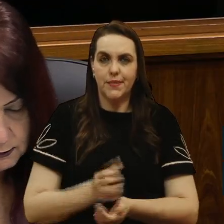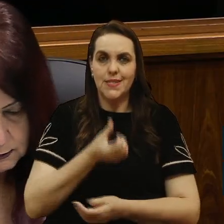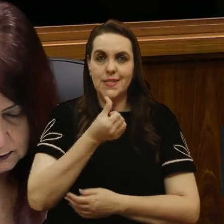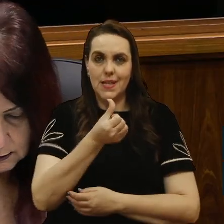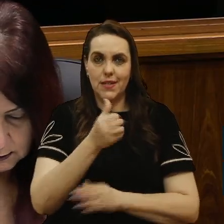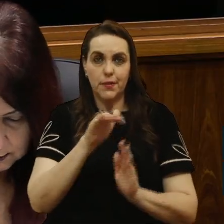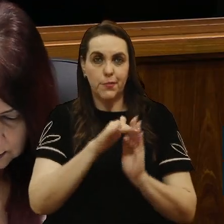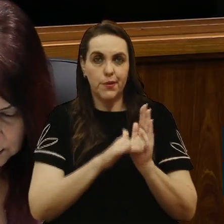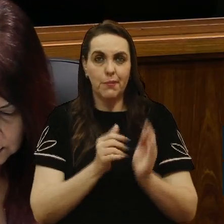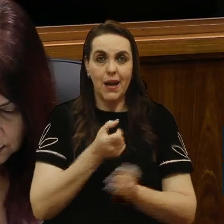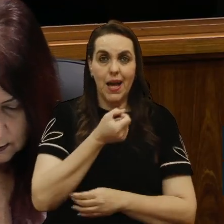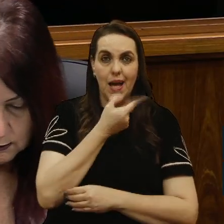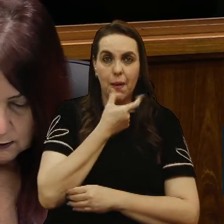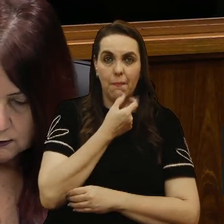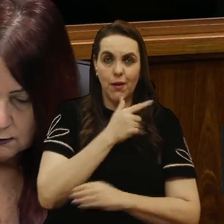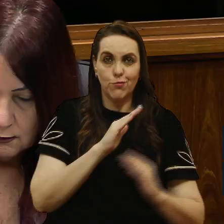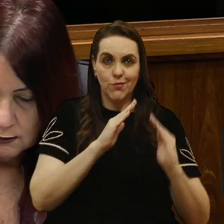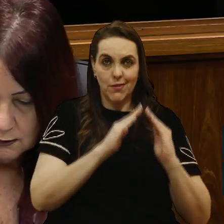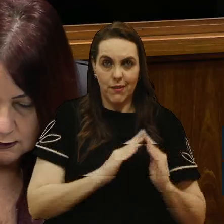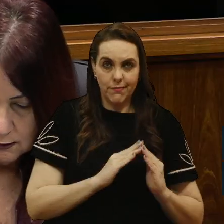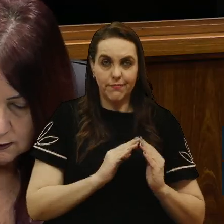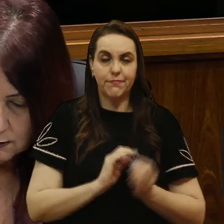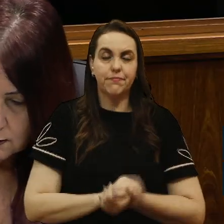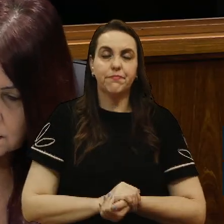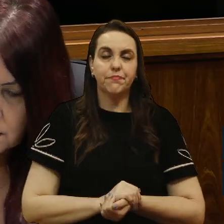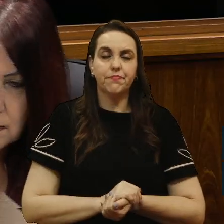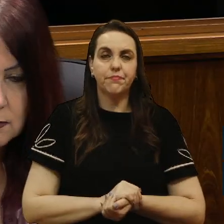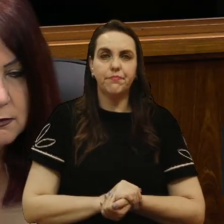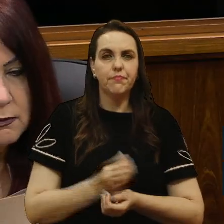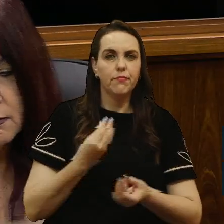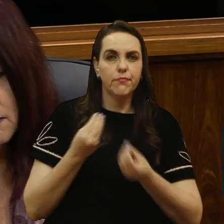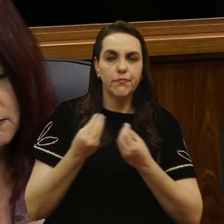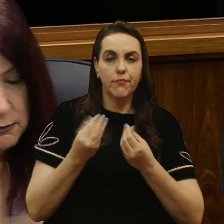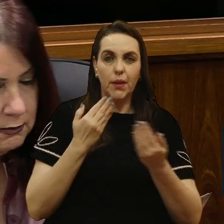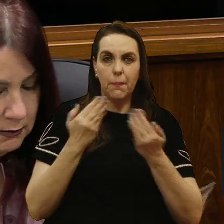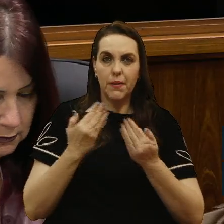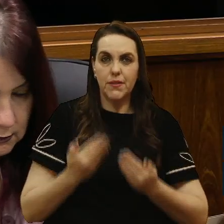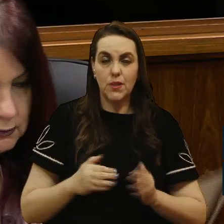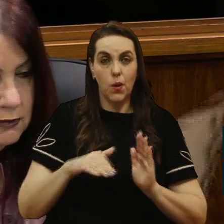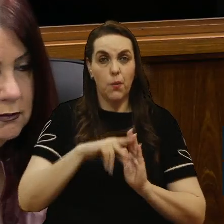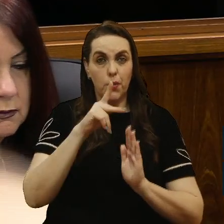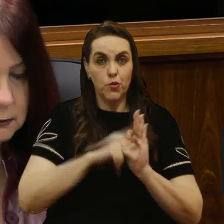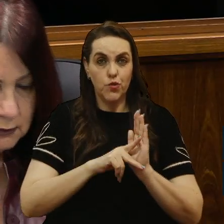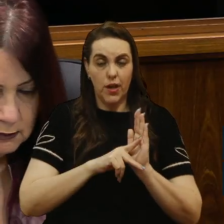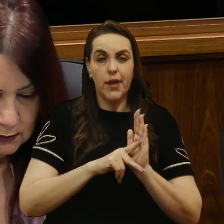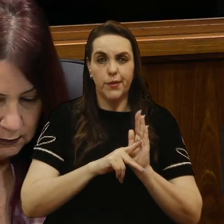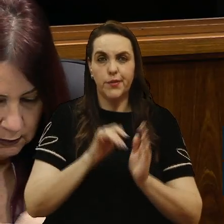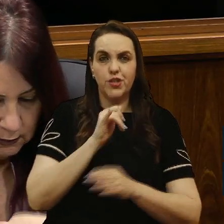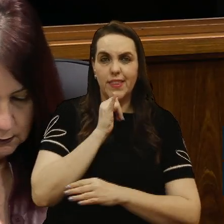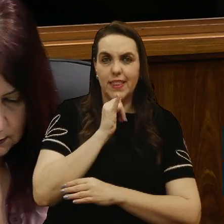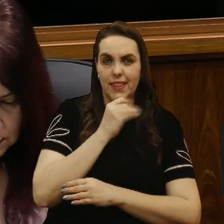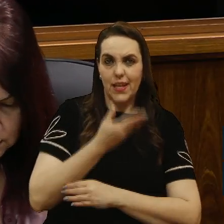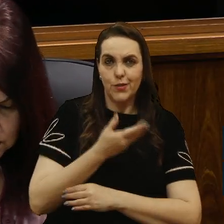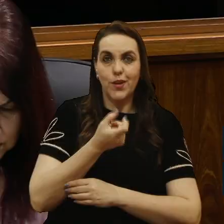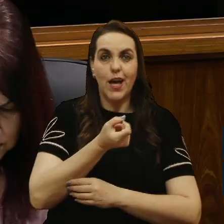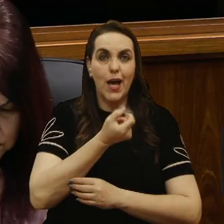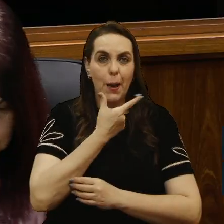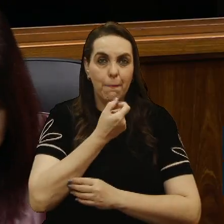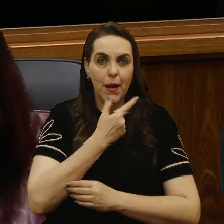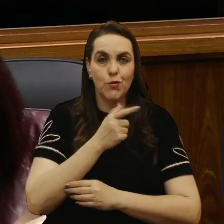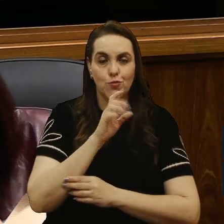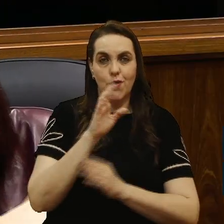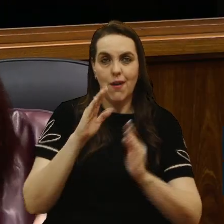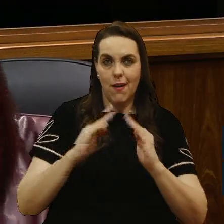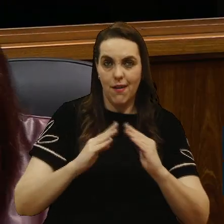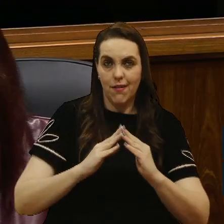Casa. Considerando a previsão de implantação do projeto piloto Remédio em Casa, solicita-se